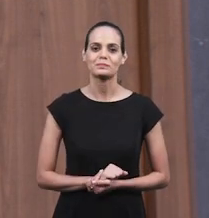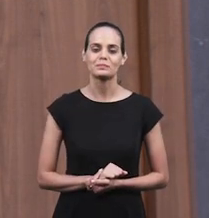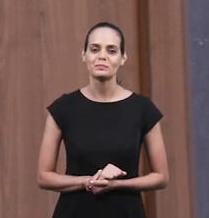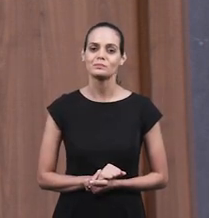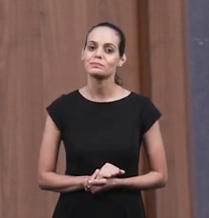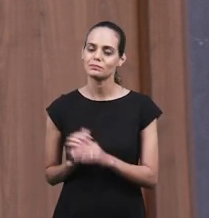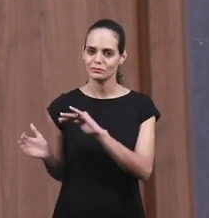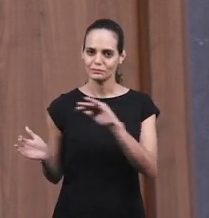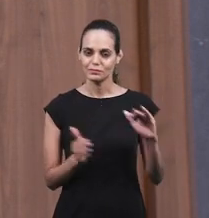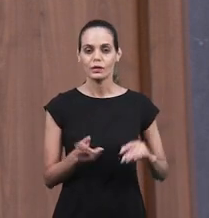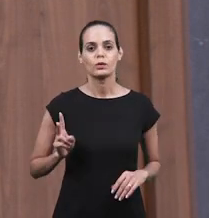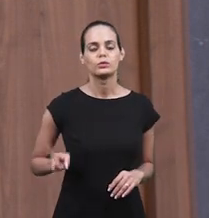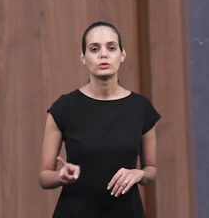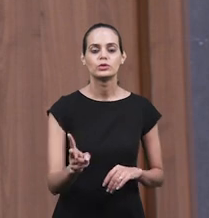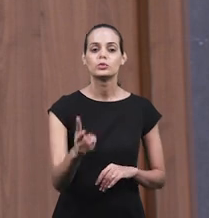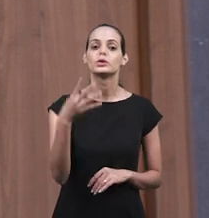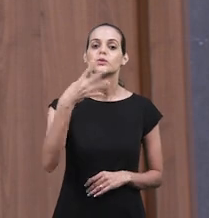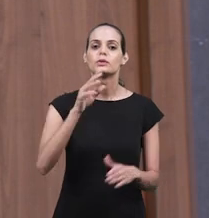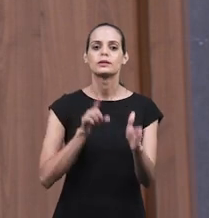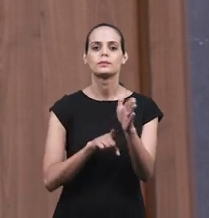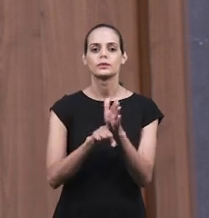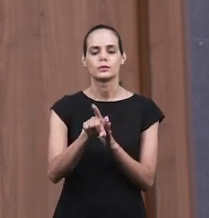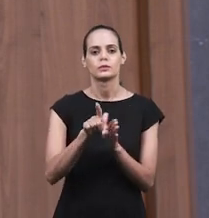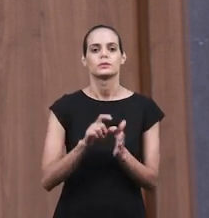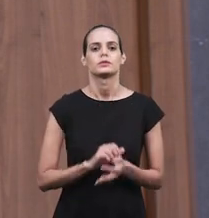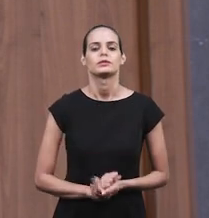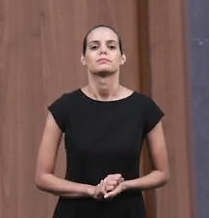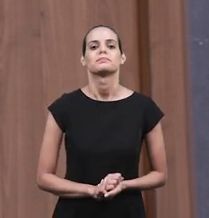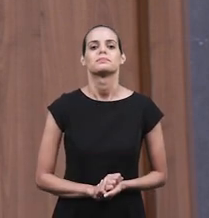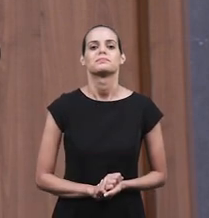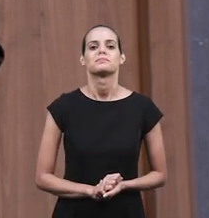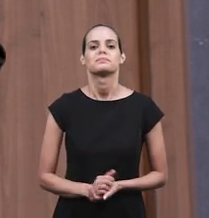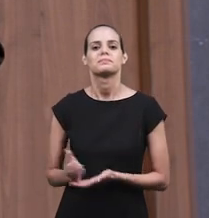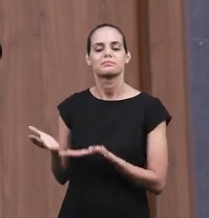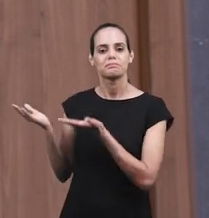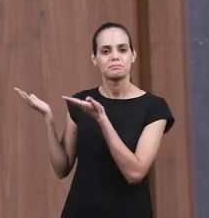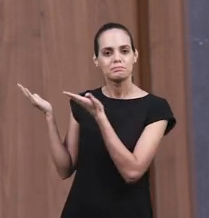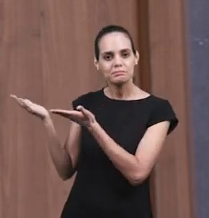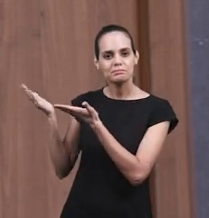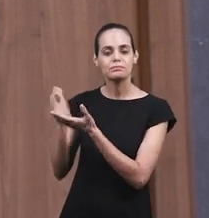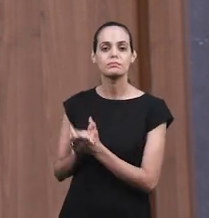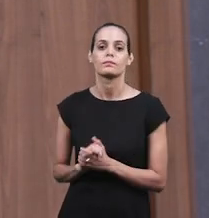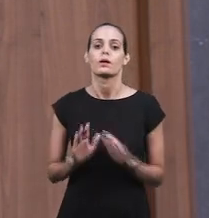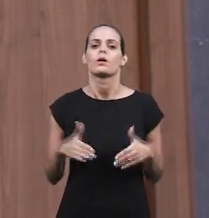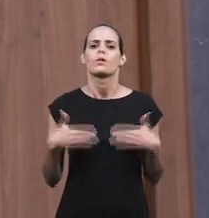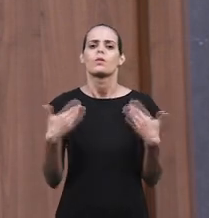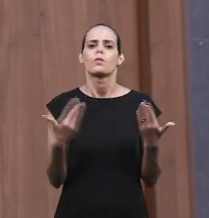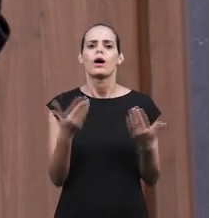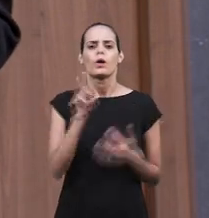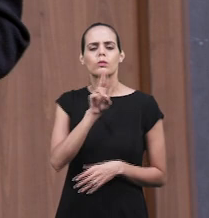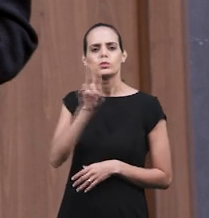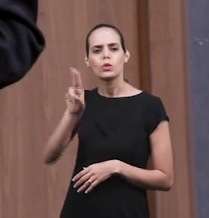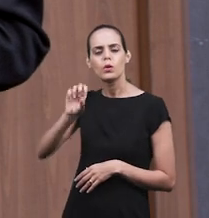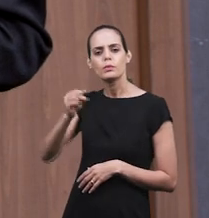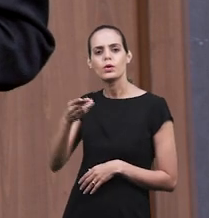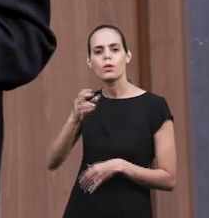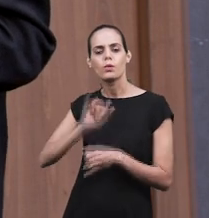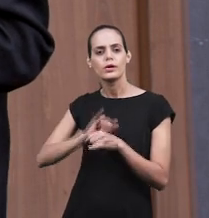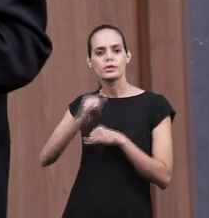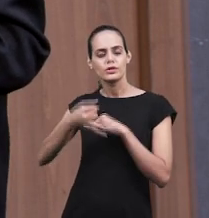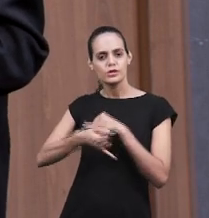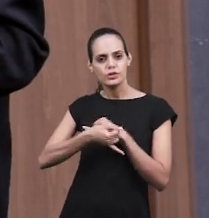agora prosseguir. Vamos para a nossa quarta pergunta. E a nossa quarta pergunta diz assim: com qual nome